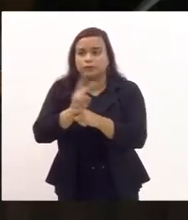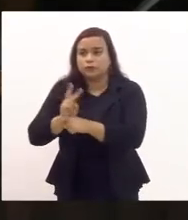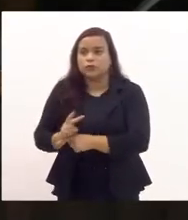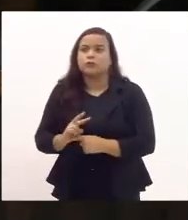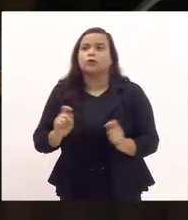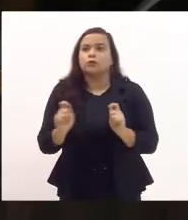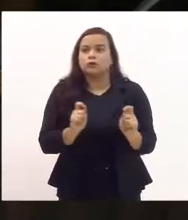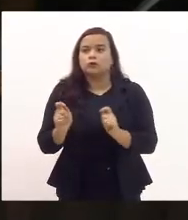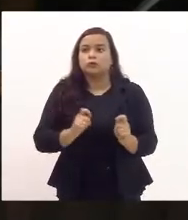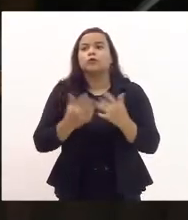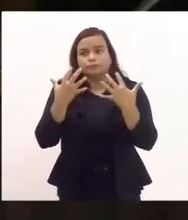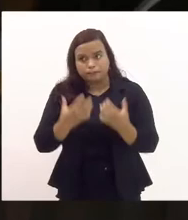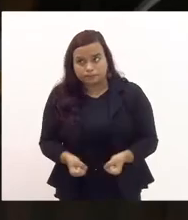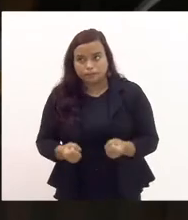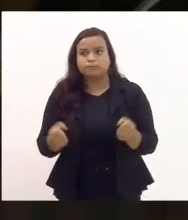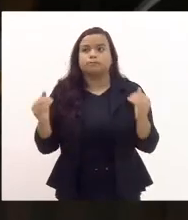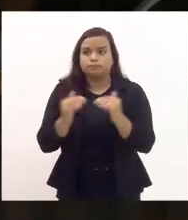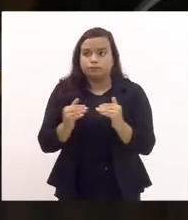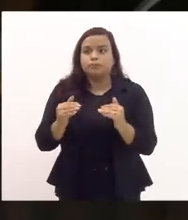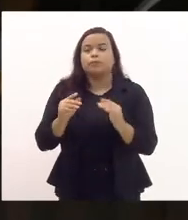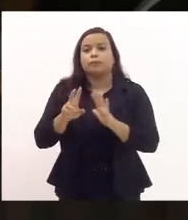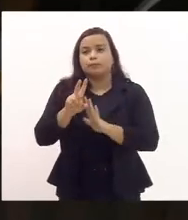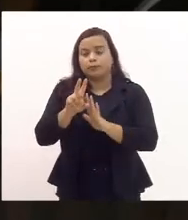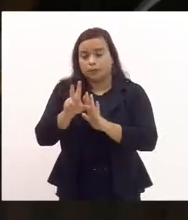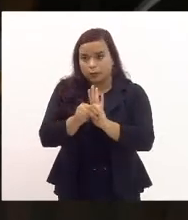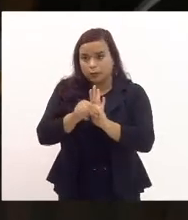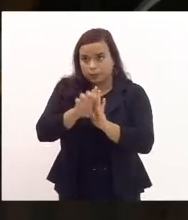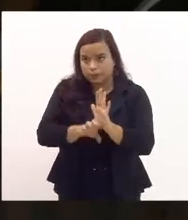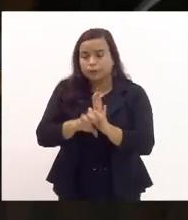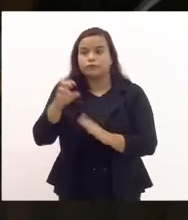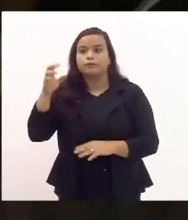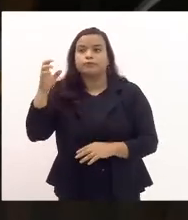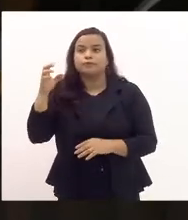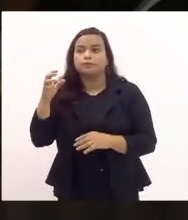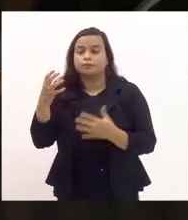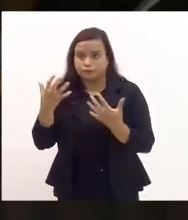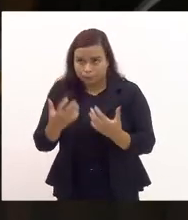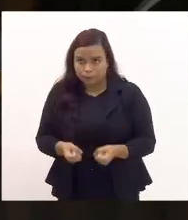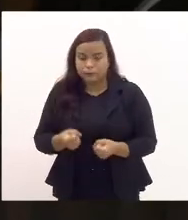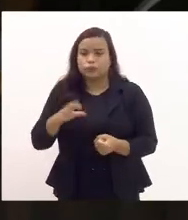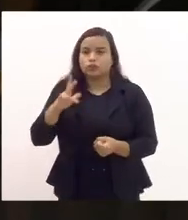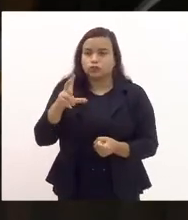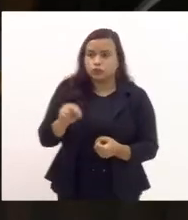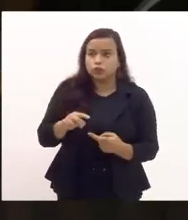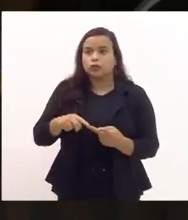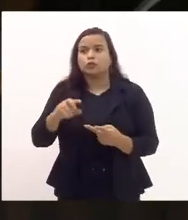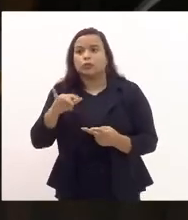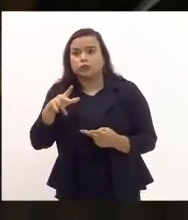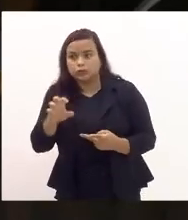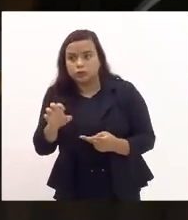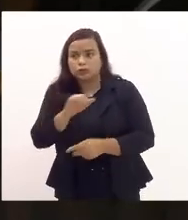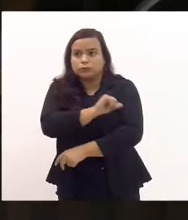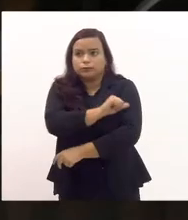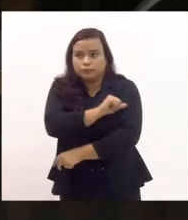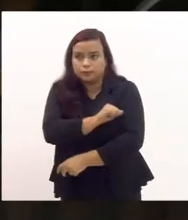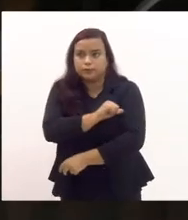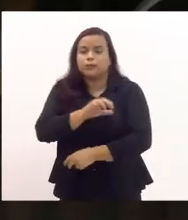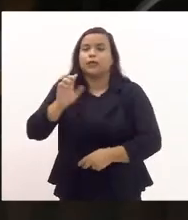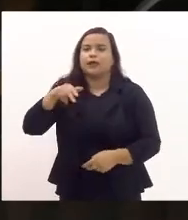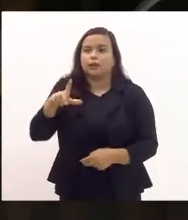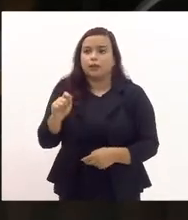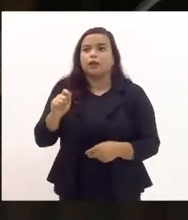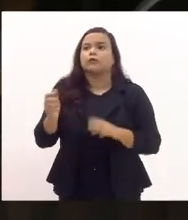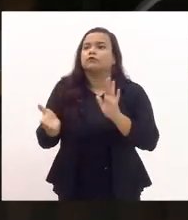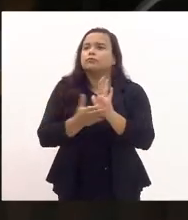favorável com emendas deputados Chico Machado enfermeira Rejane e mais canela em discussão A vendo que Queira discutir encerrada a discussão presente